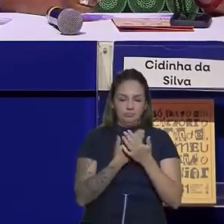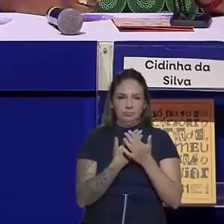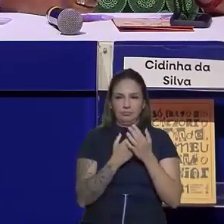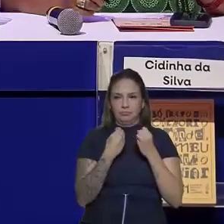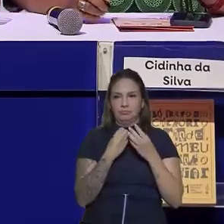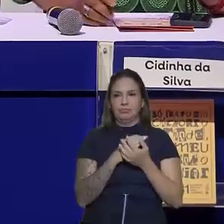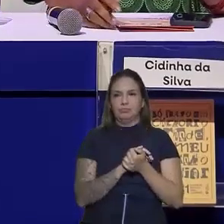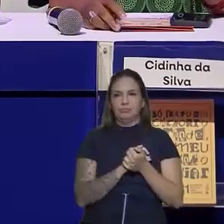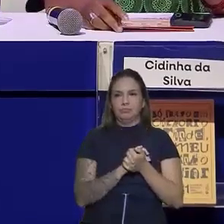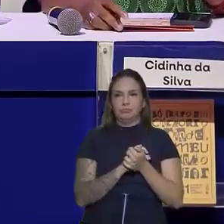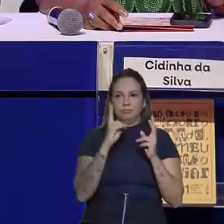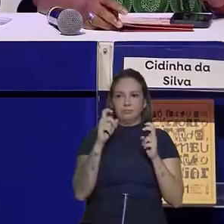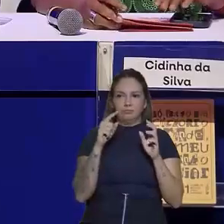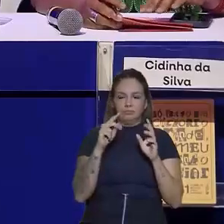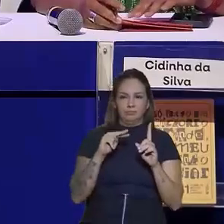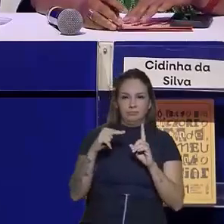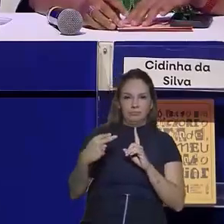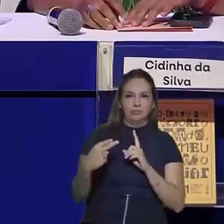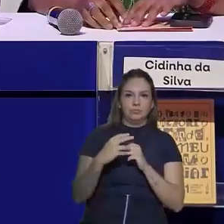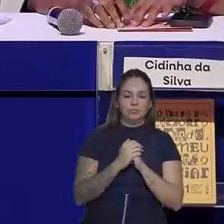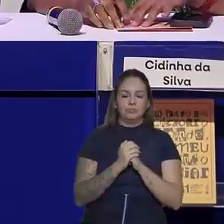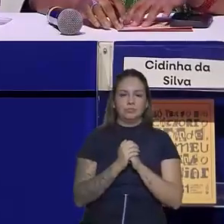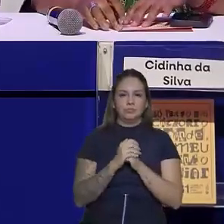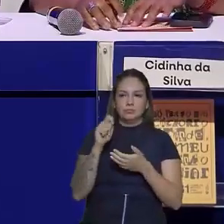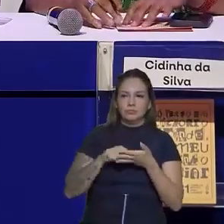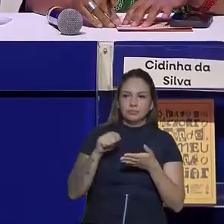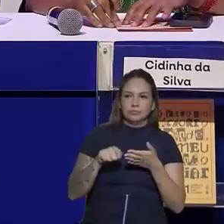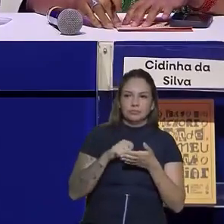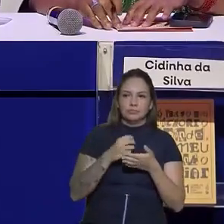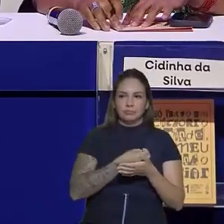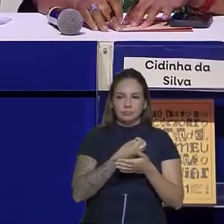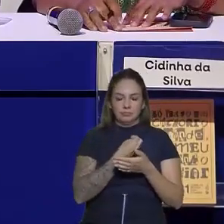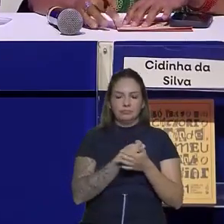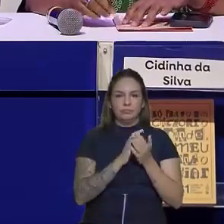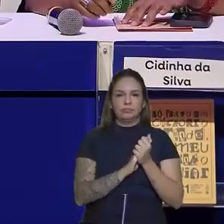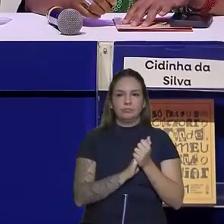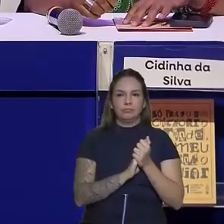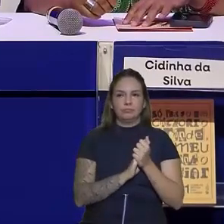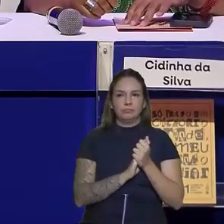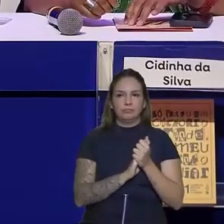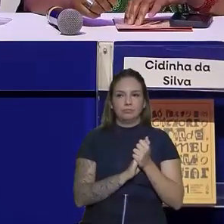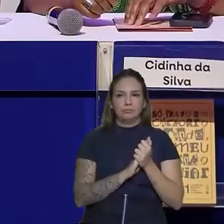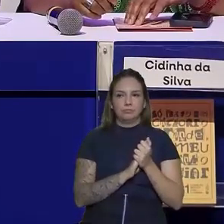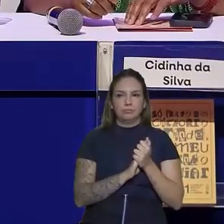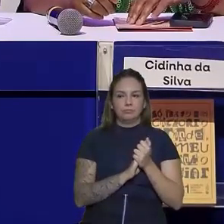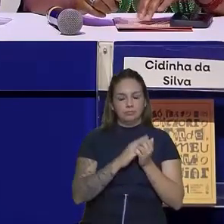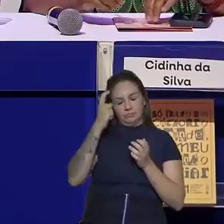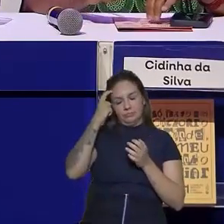aula sobre perspectiva de escrita, de vida. Isso faz eu